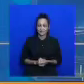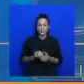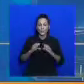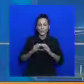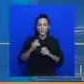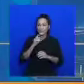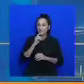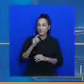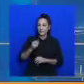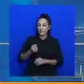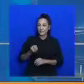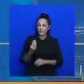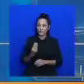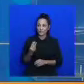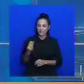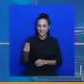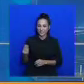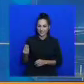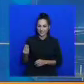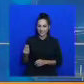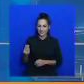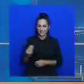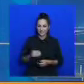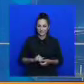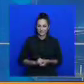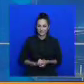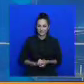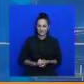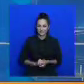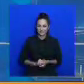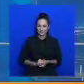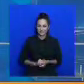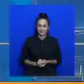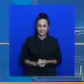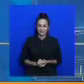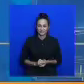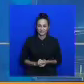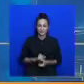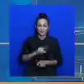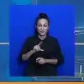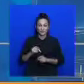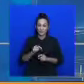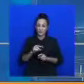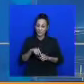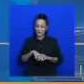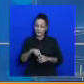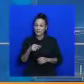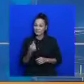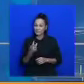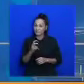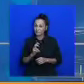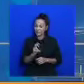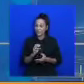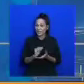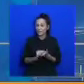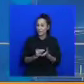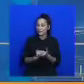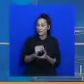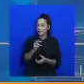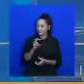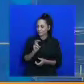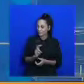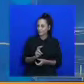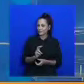Bola verde, número 33. Verde, 33. Foram sorteados 15 números, faltam